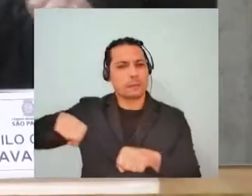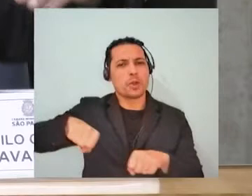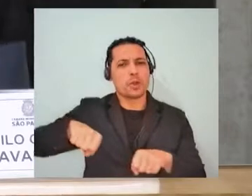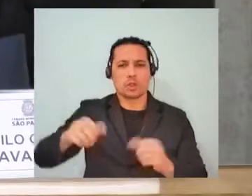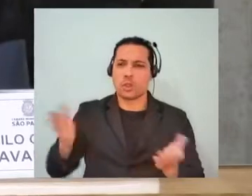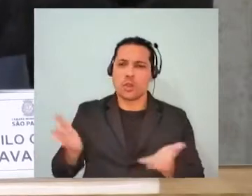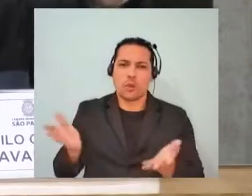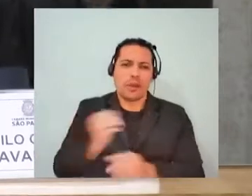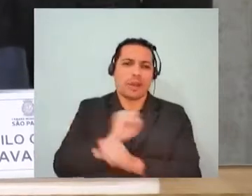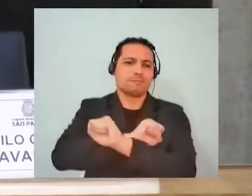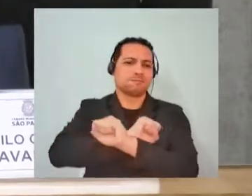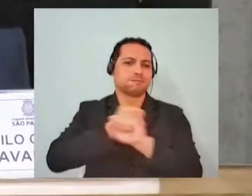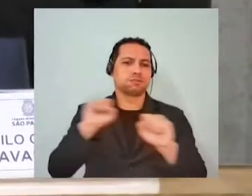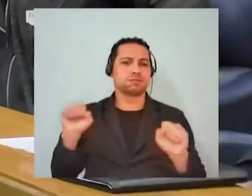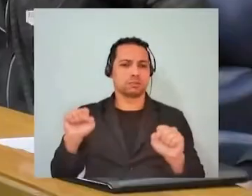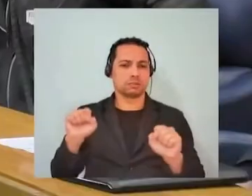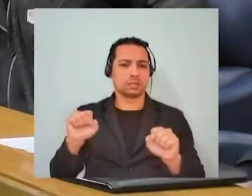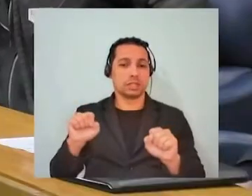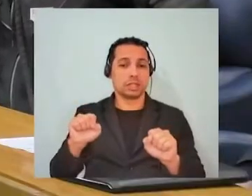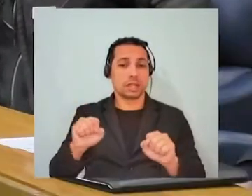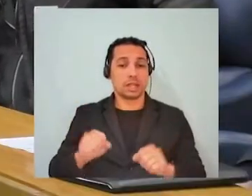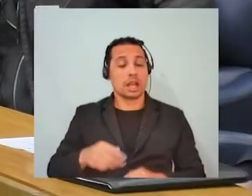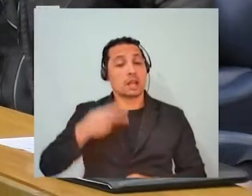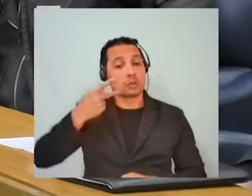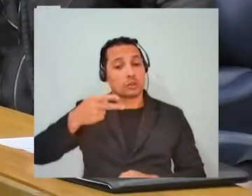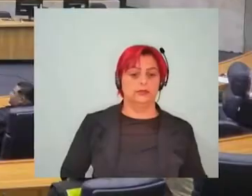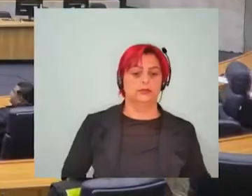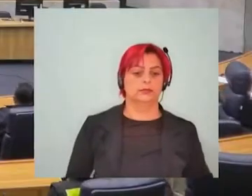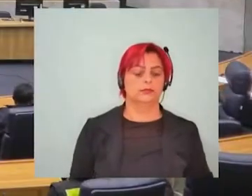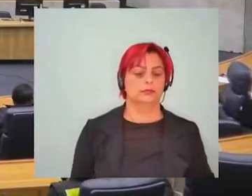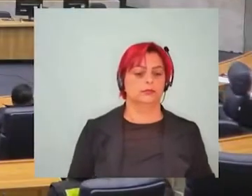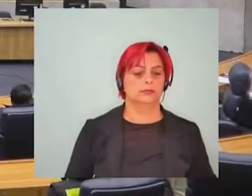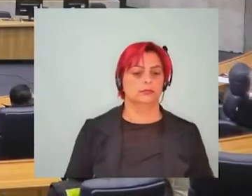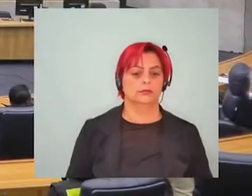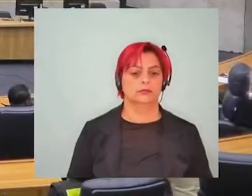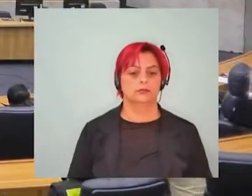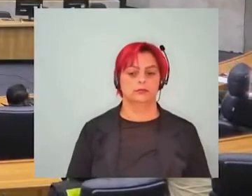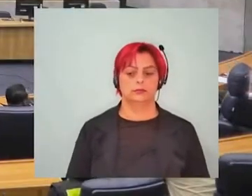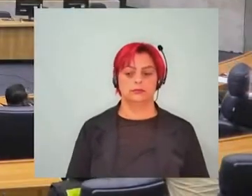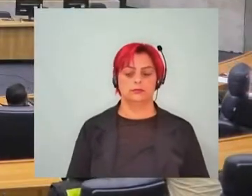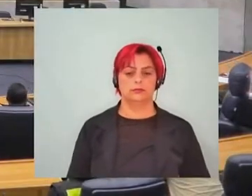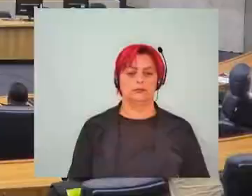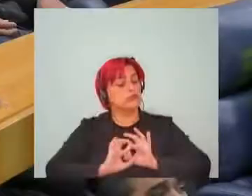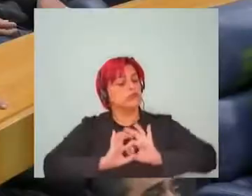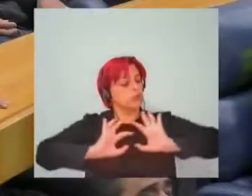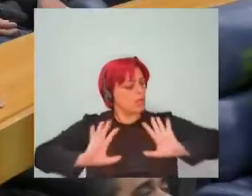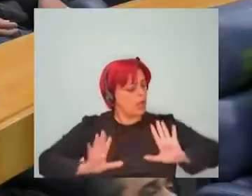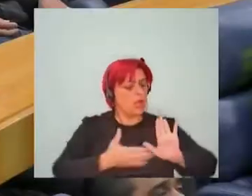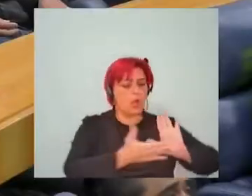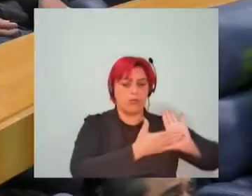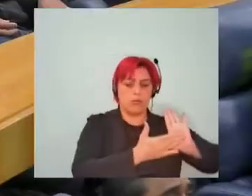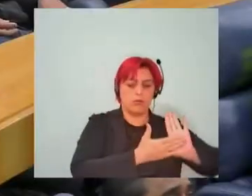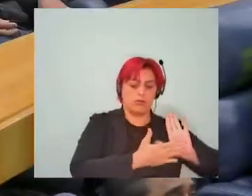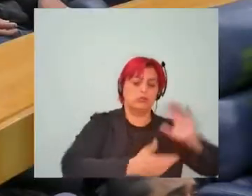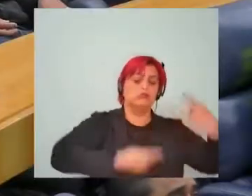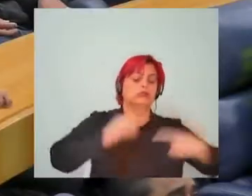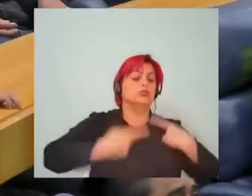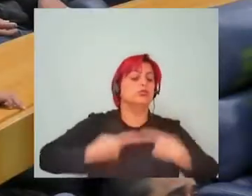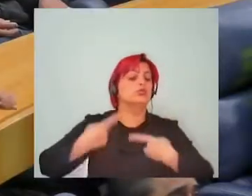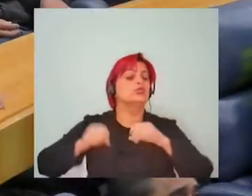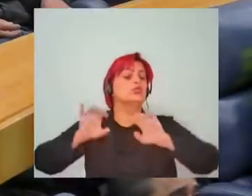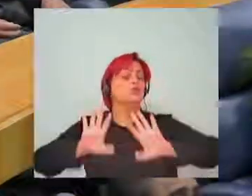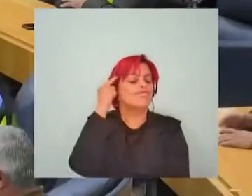hora de pautar ou votar um projeto de lei sobre o assunto. Desde janeiro de 2022, foram realizadas cerca